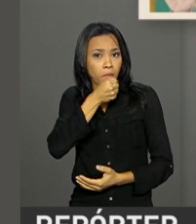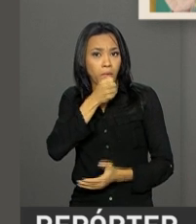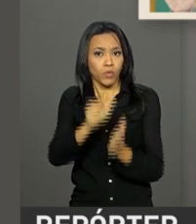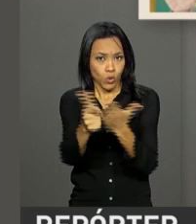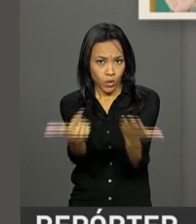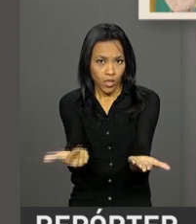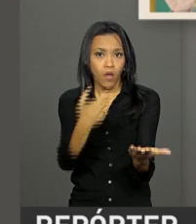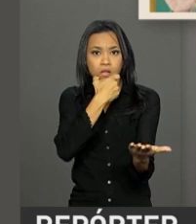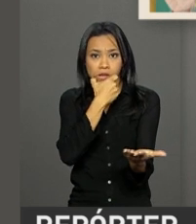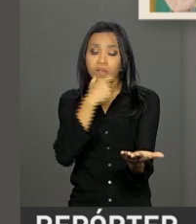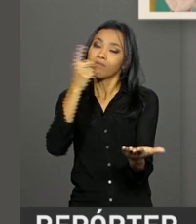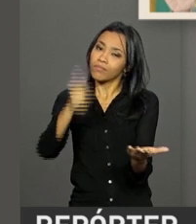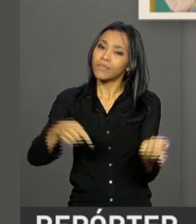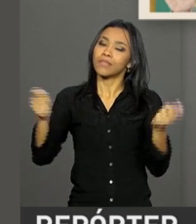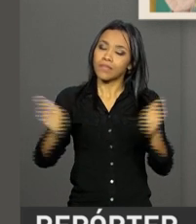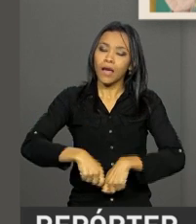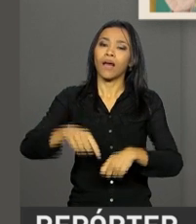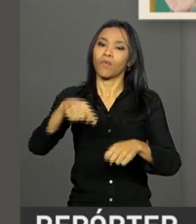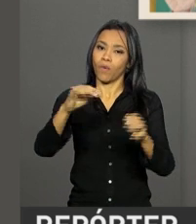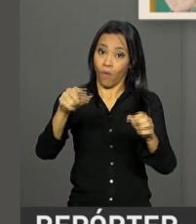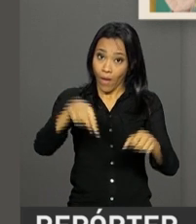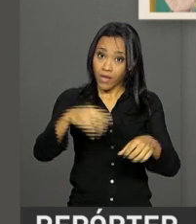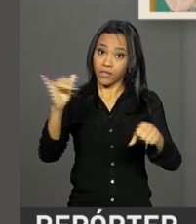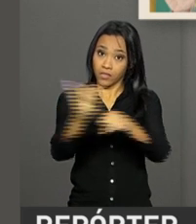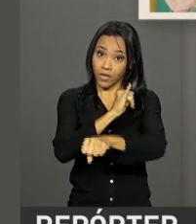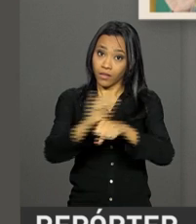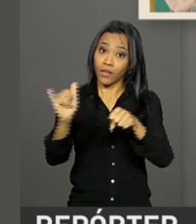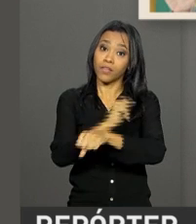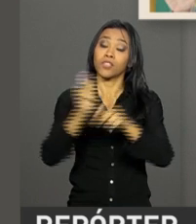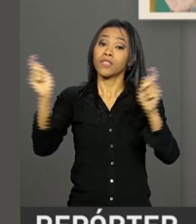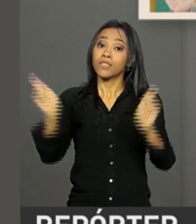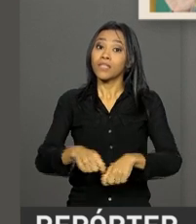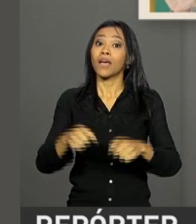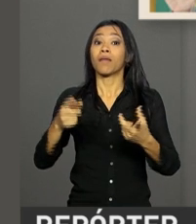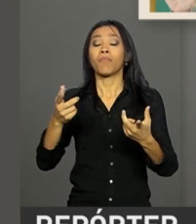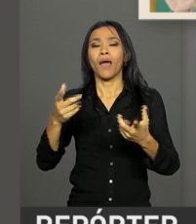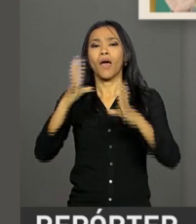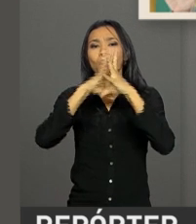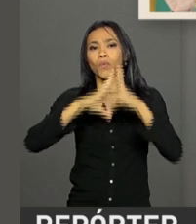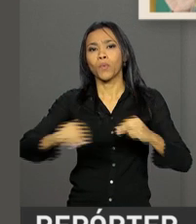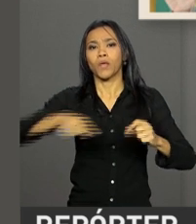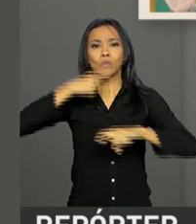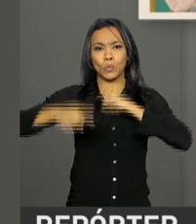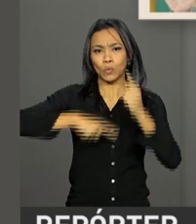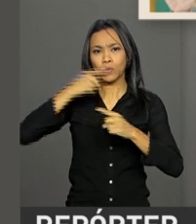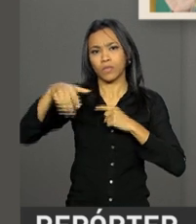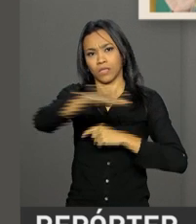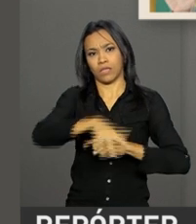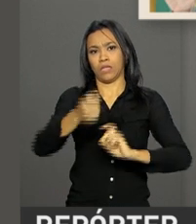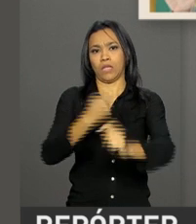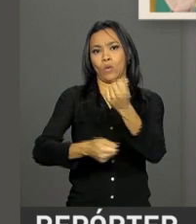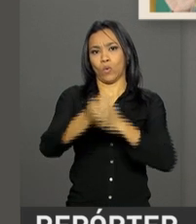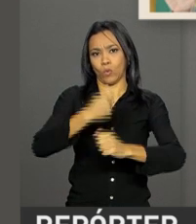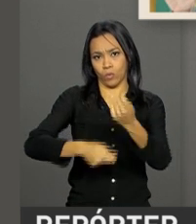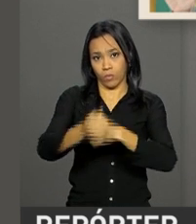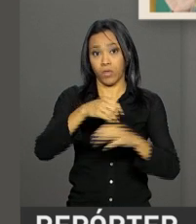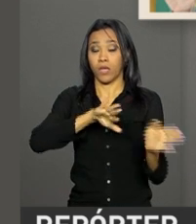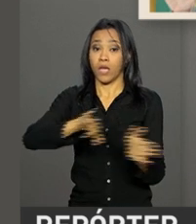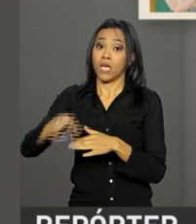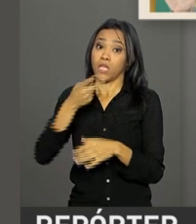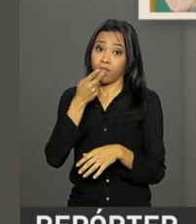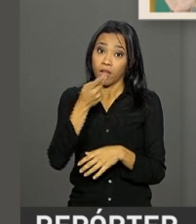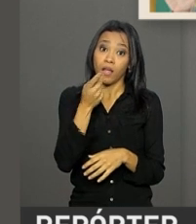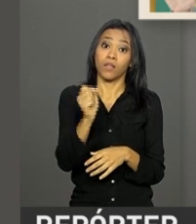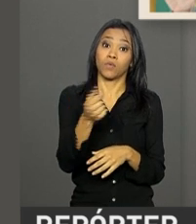essa medida será possível acabar com as as incertezas na economia Meirelles tem pregado o realismo nas políticas